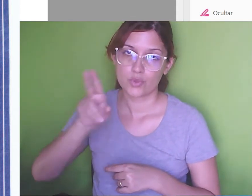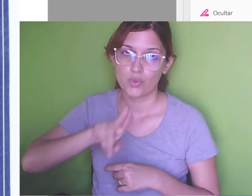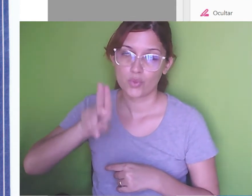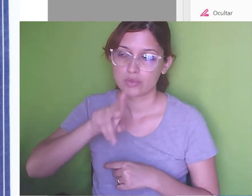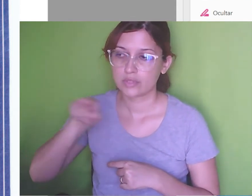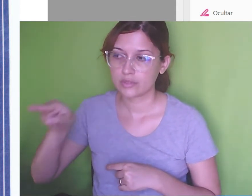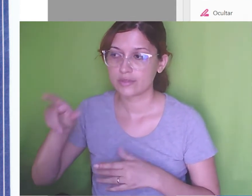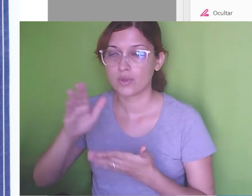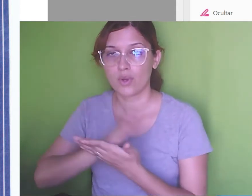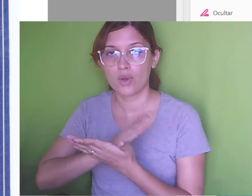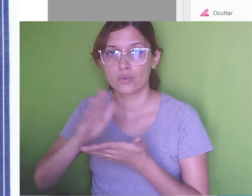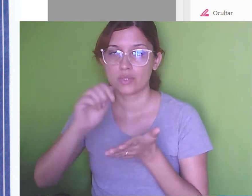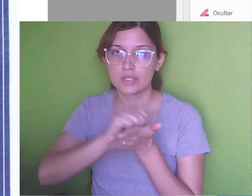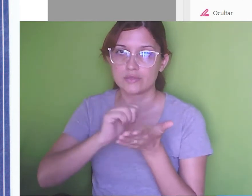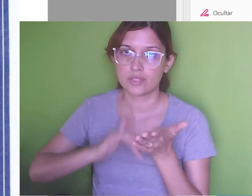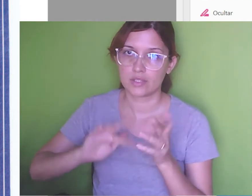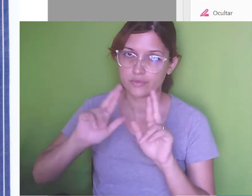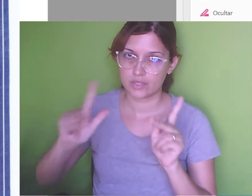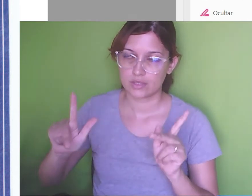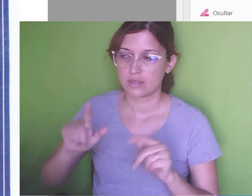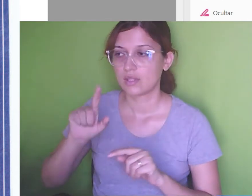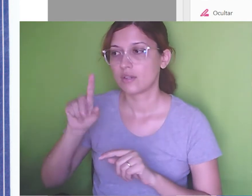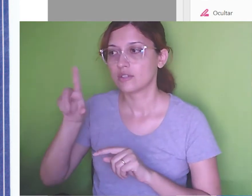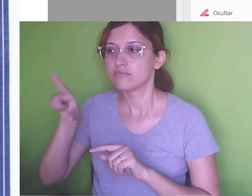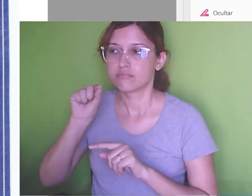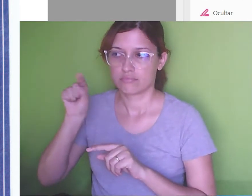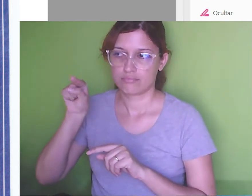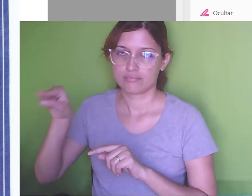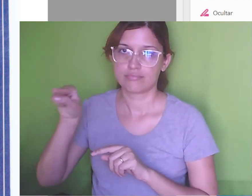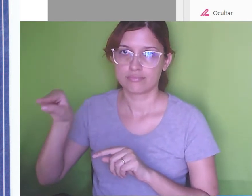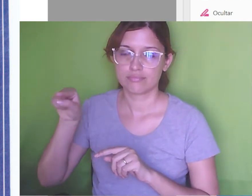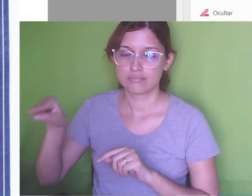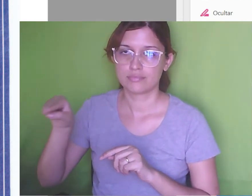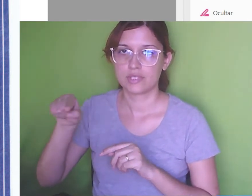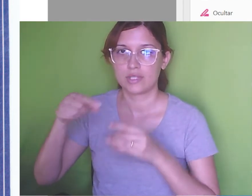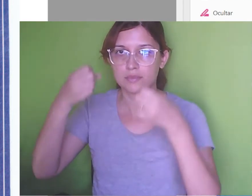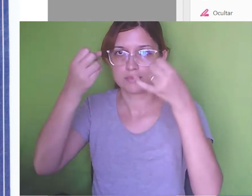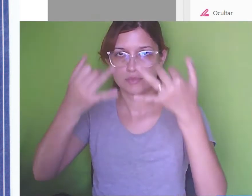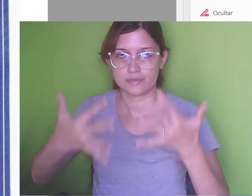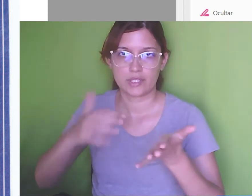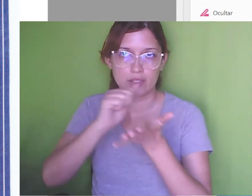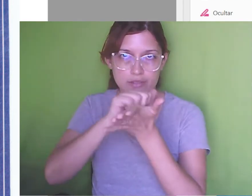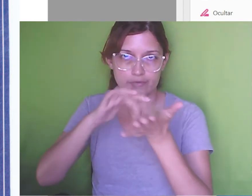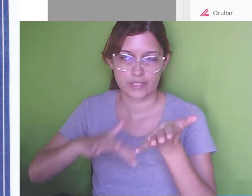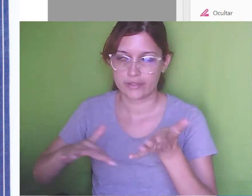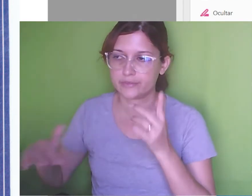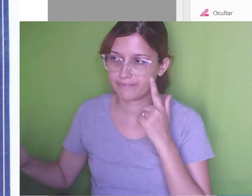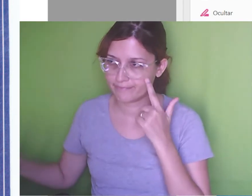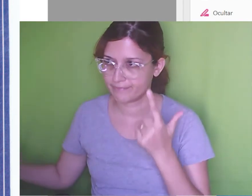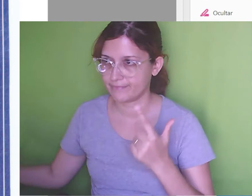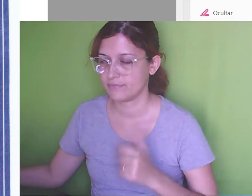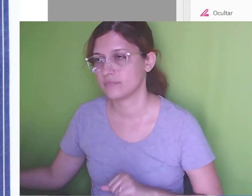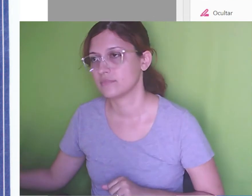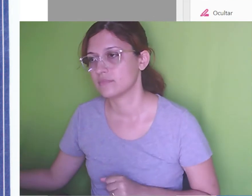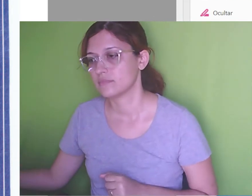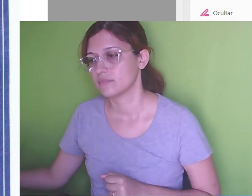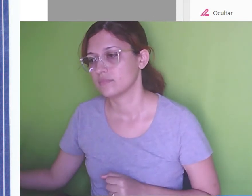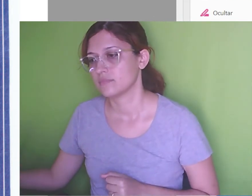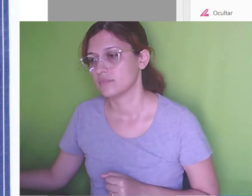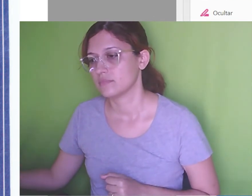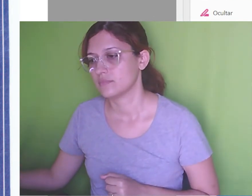mas como o professor está usando essa edição, algumas atividades são diferentes, por isso que eu estou usando as atividades desse livro.